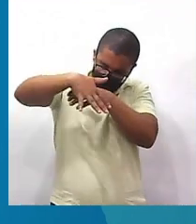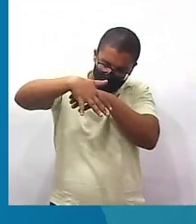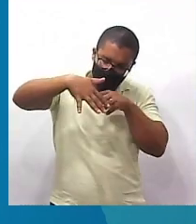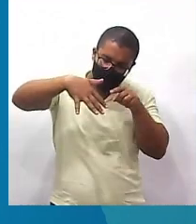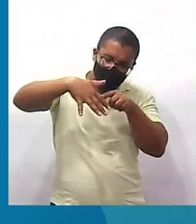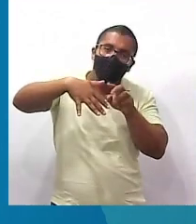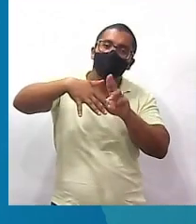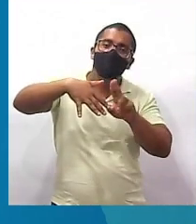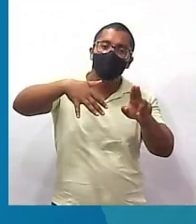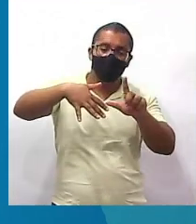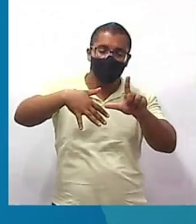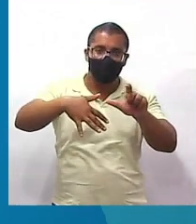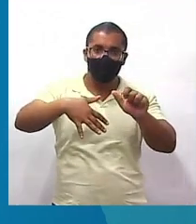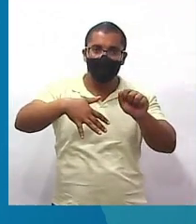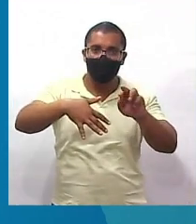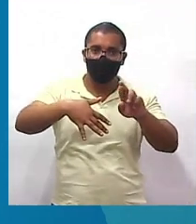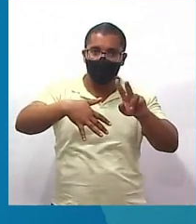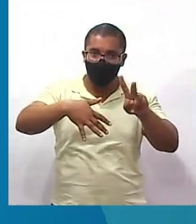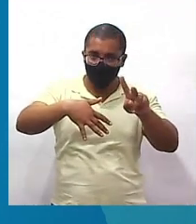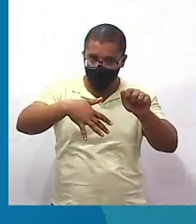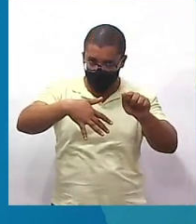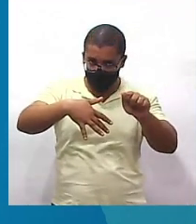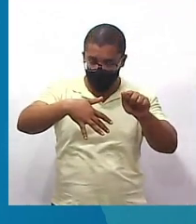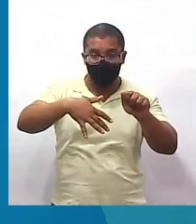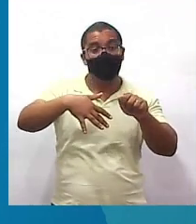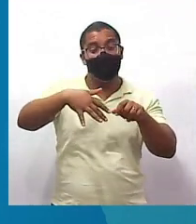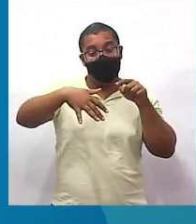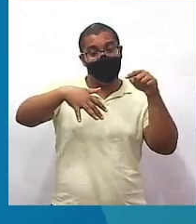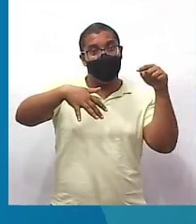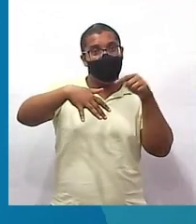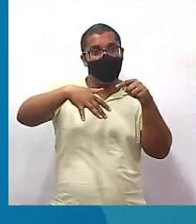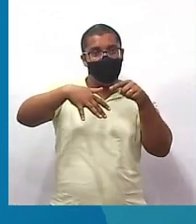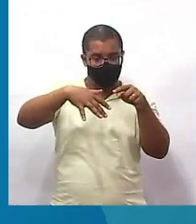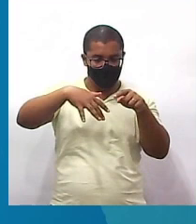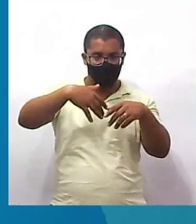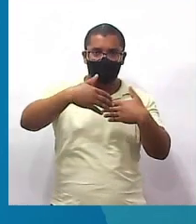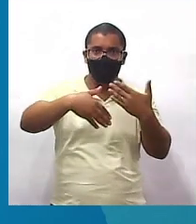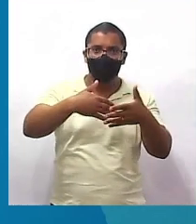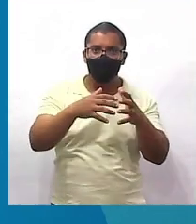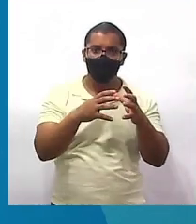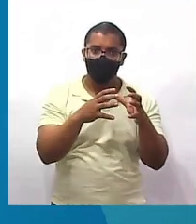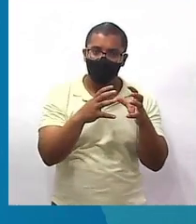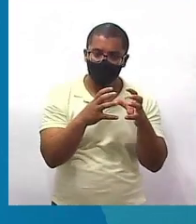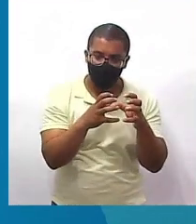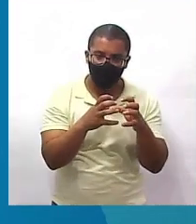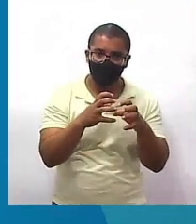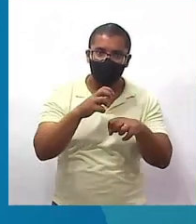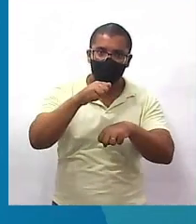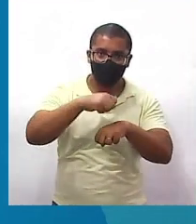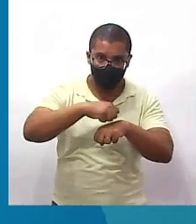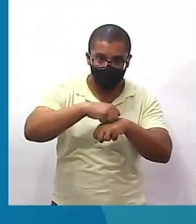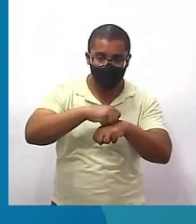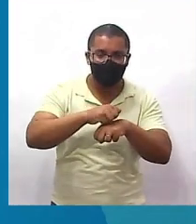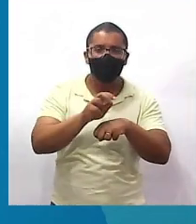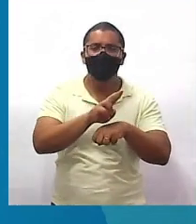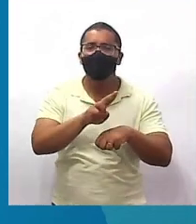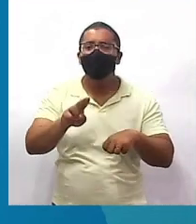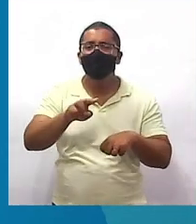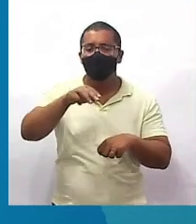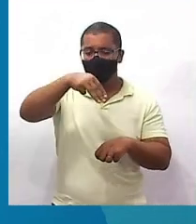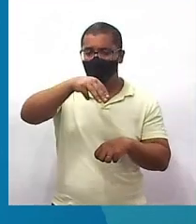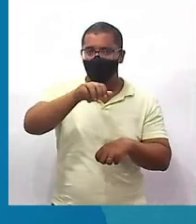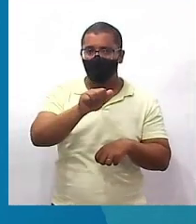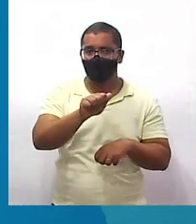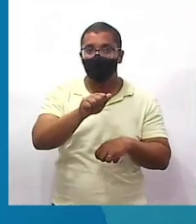de lava. E essas rochas aí a gente chama de magmáticas extrusivas. Por quê? Porque